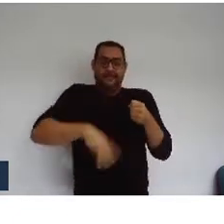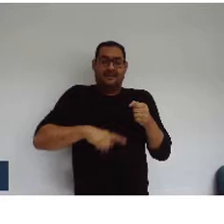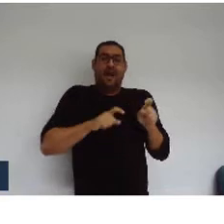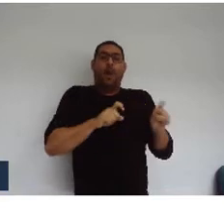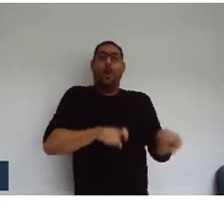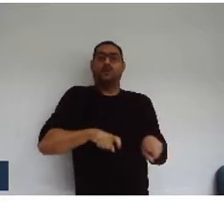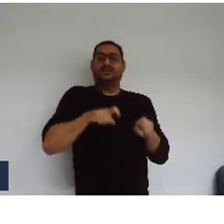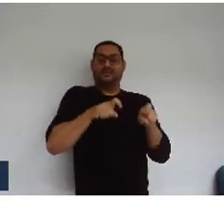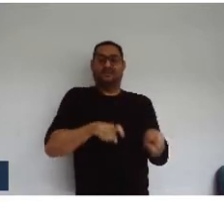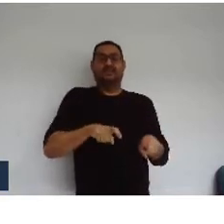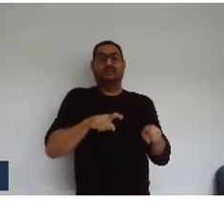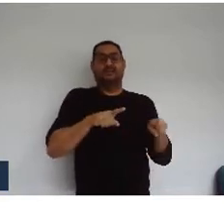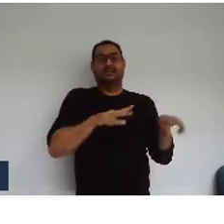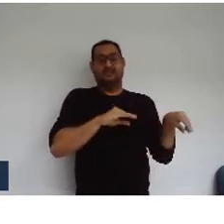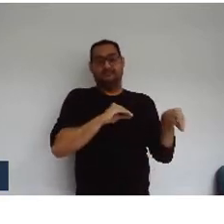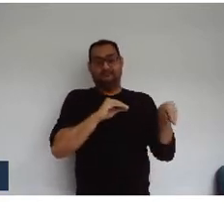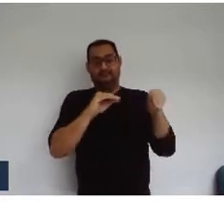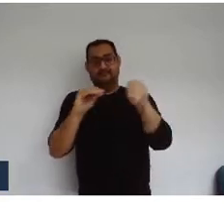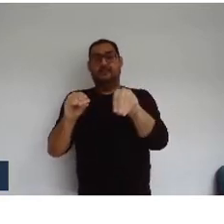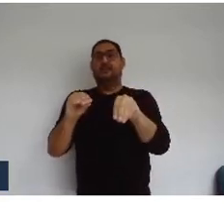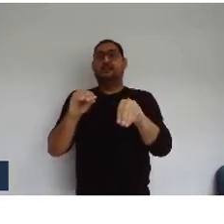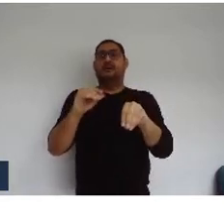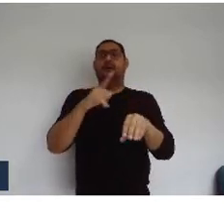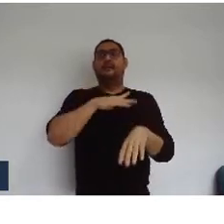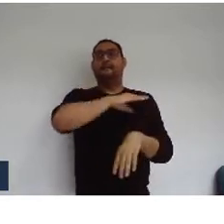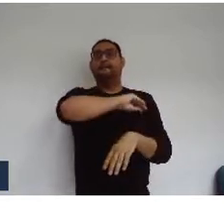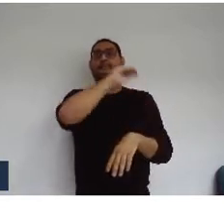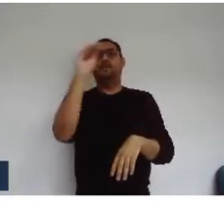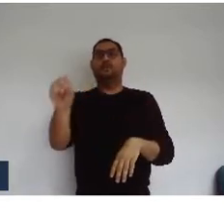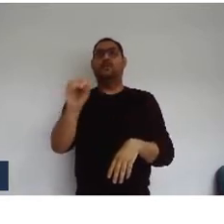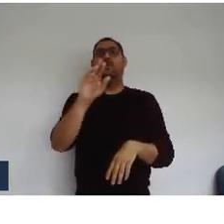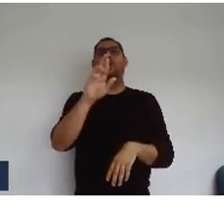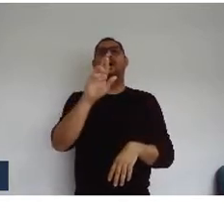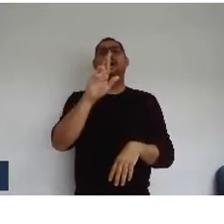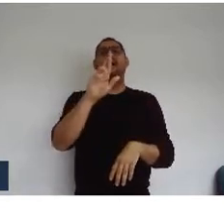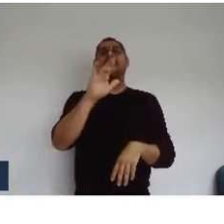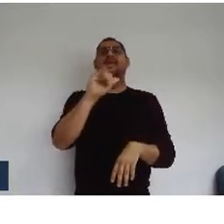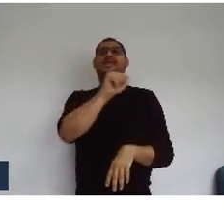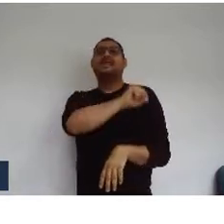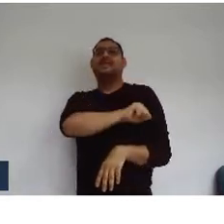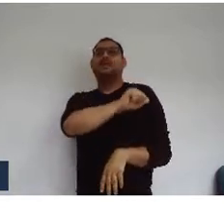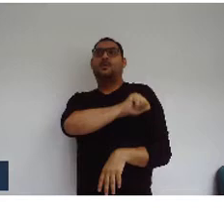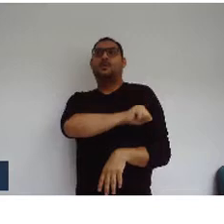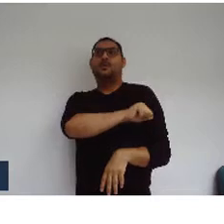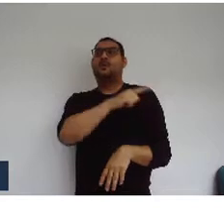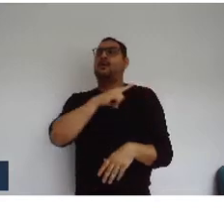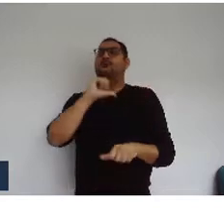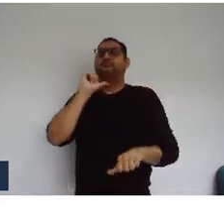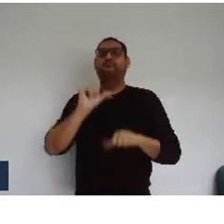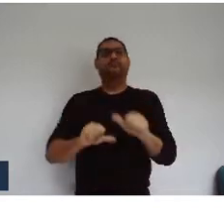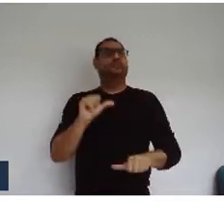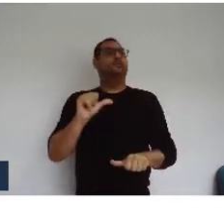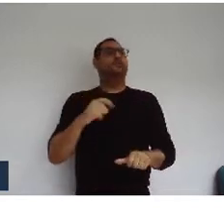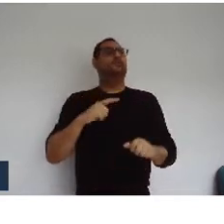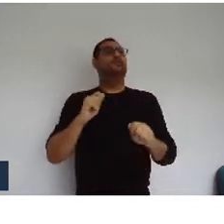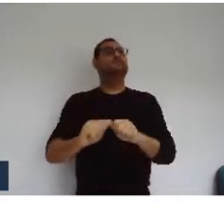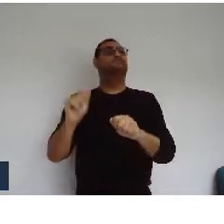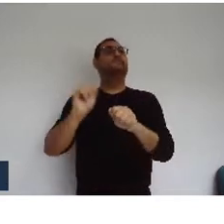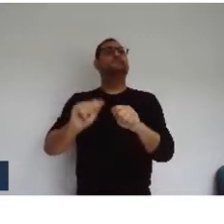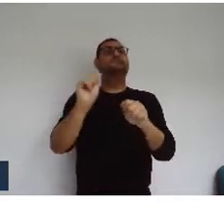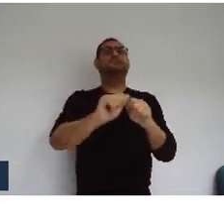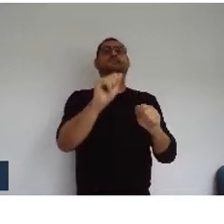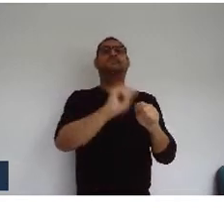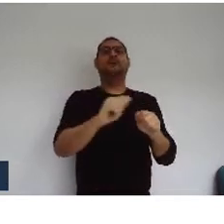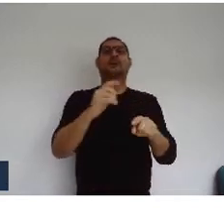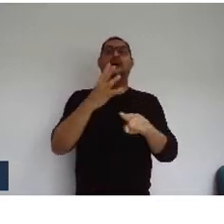tema de ir para a cidade grande, né, ele pôde viver sua vida sexual ao passo que conheceu gente com